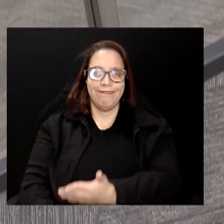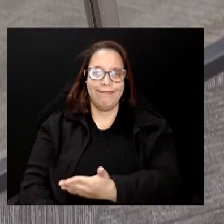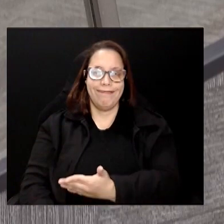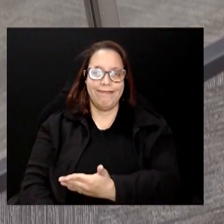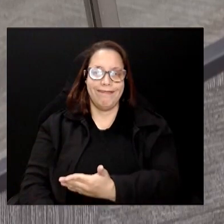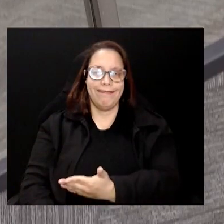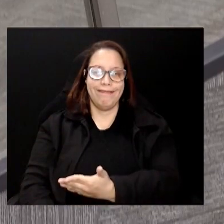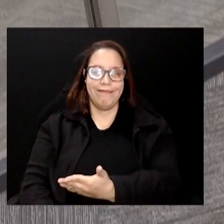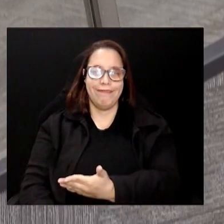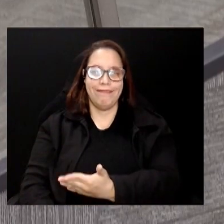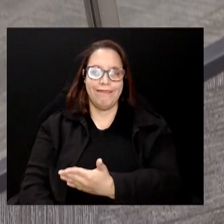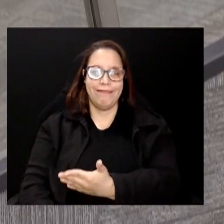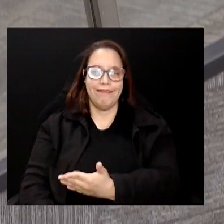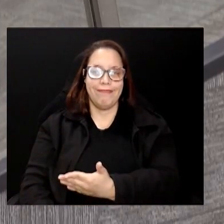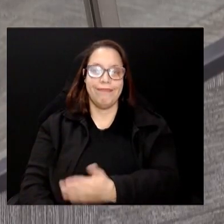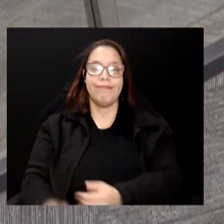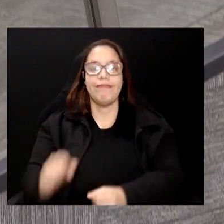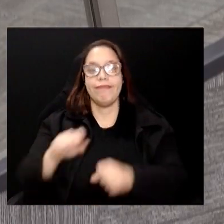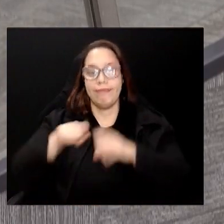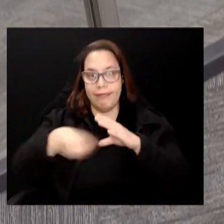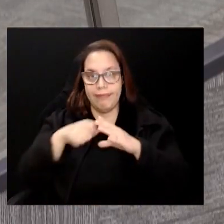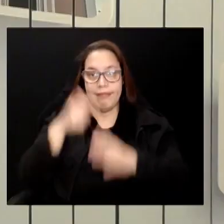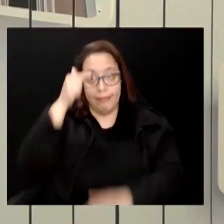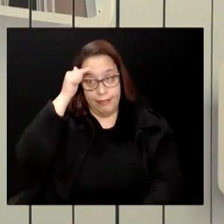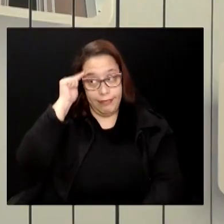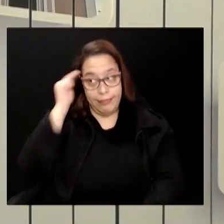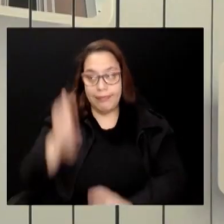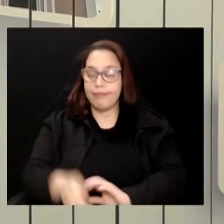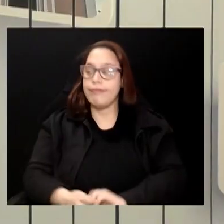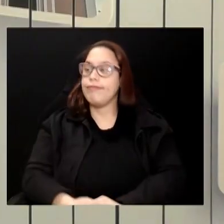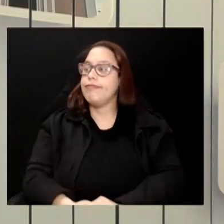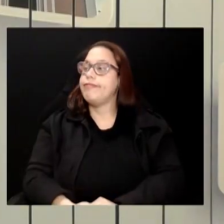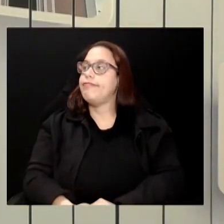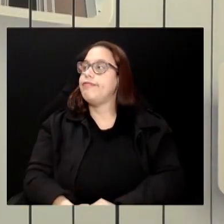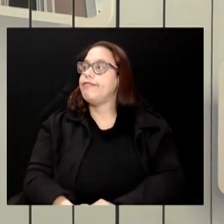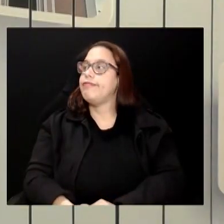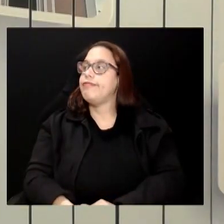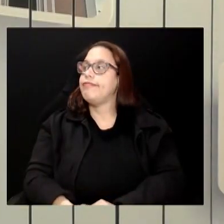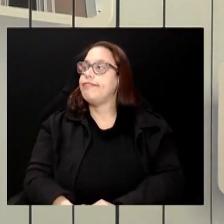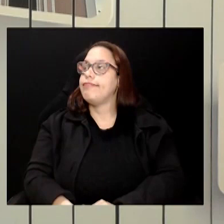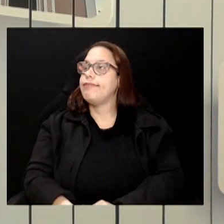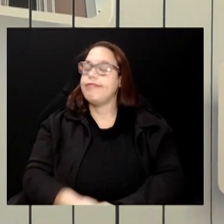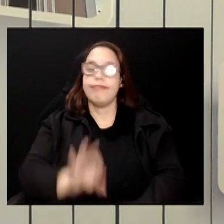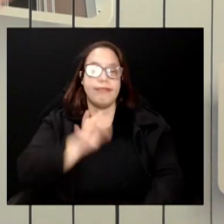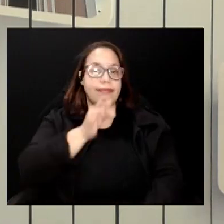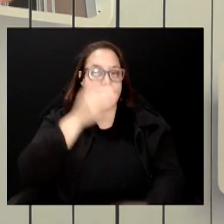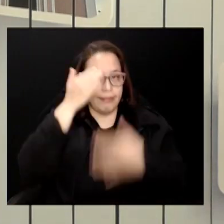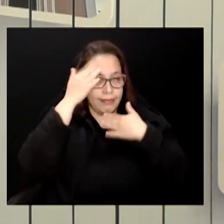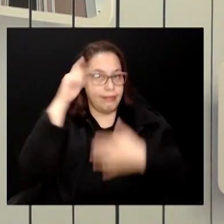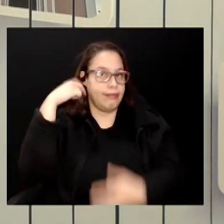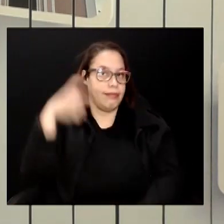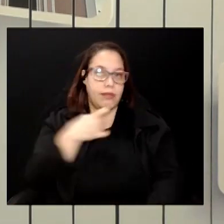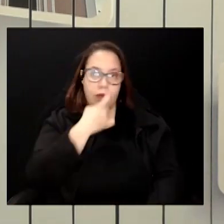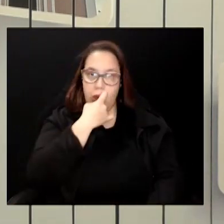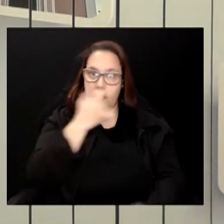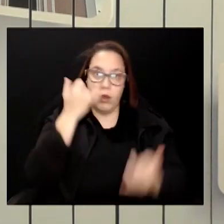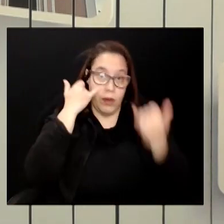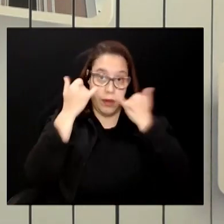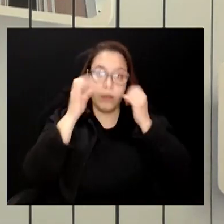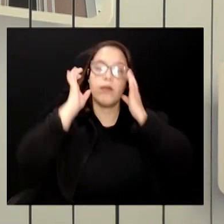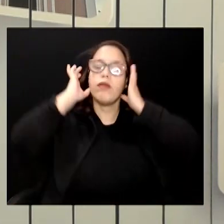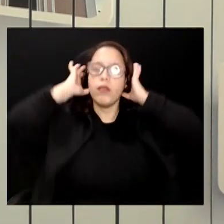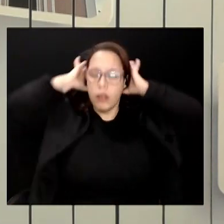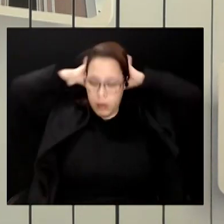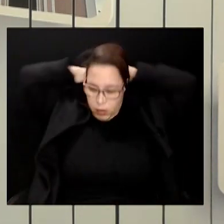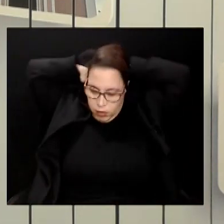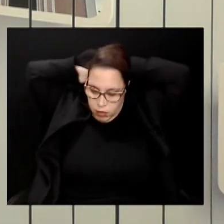tvcamaracampinas.com.br. É com você aí no estúdio, Gabriel. Tá certo, muito obrigado, Mina Abreu, pelas informações. A gente segue aqui com as